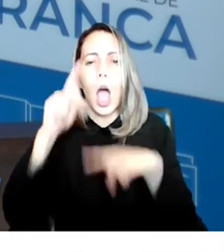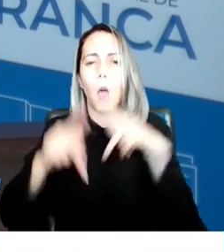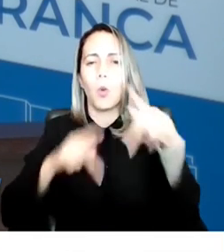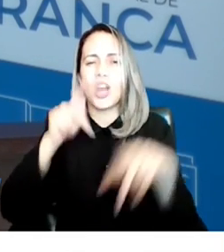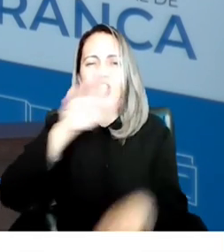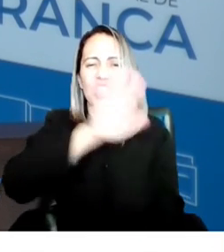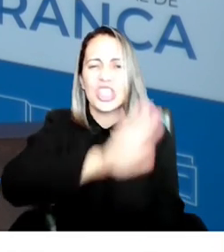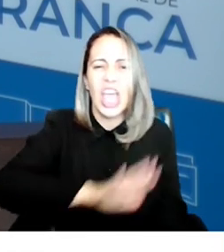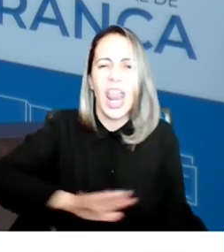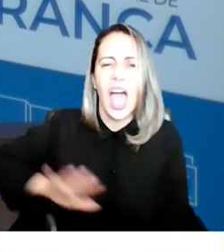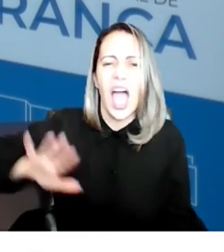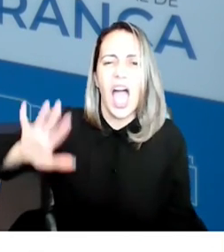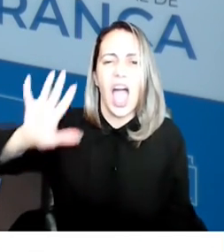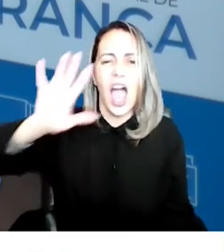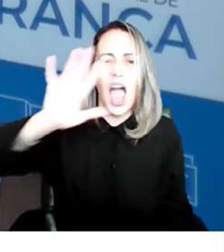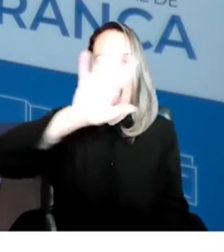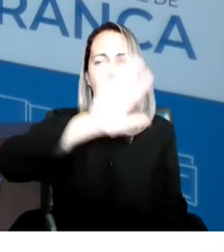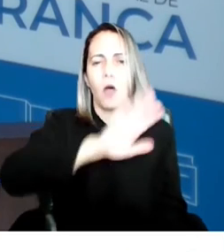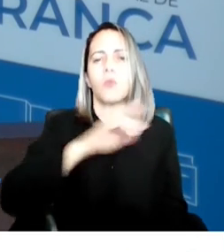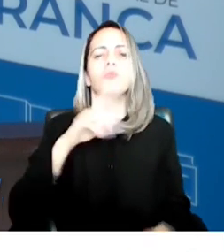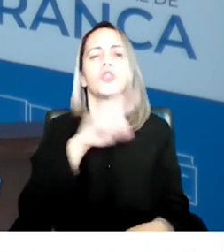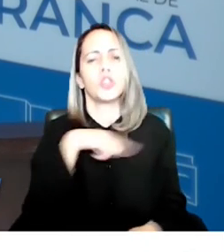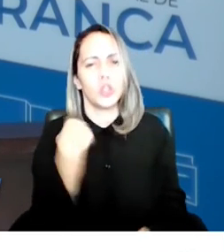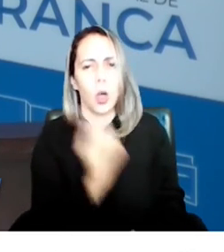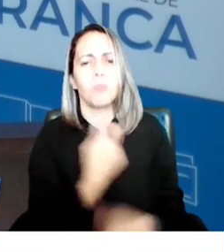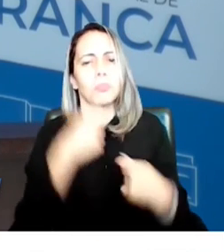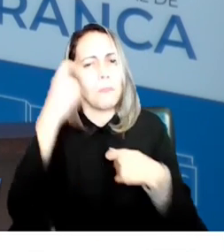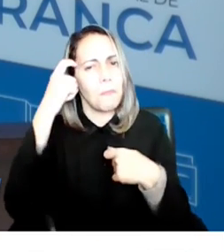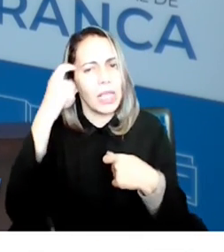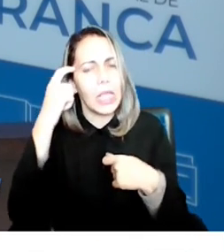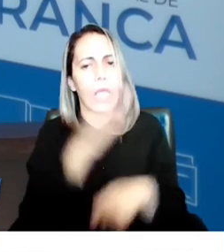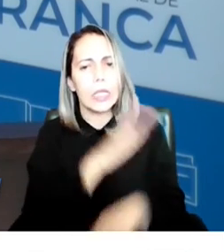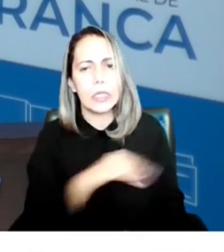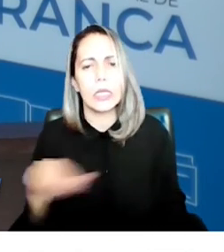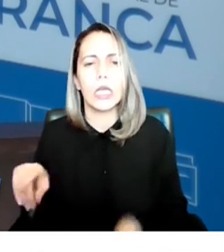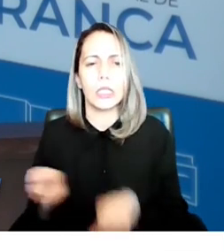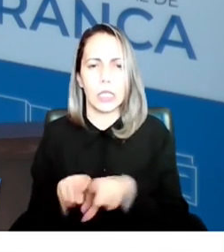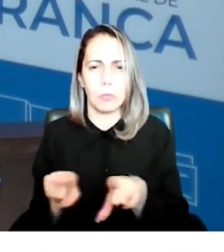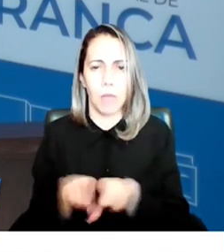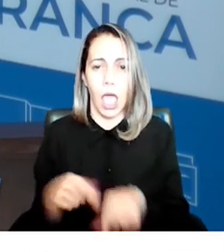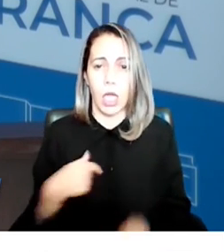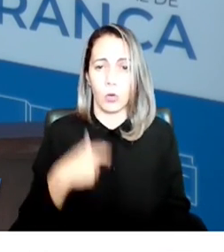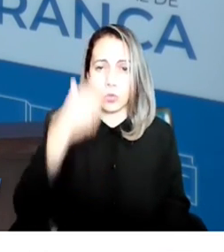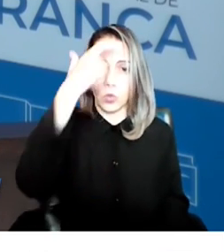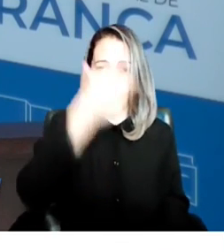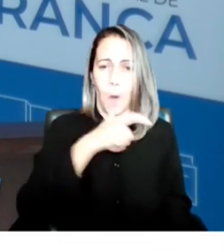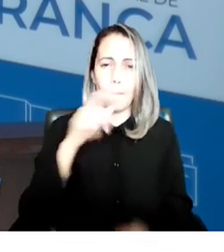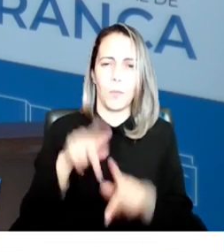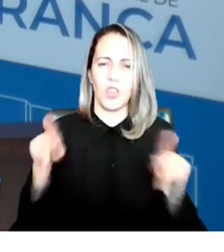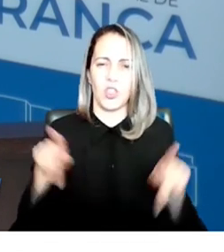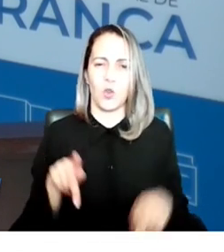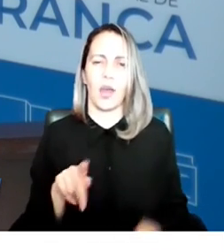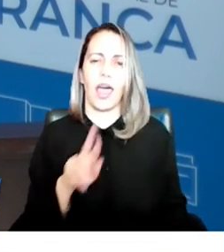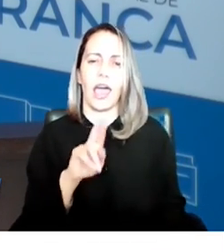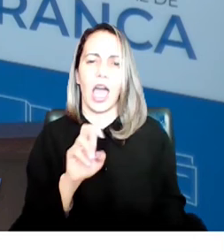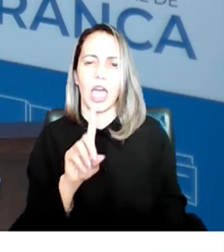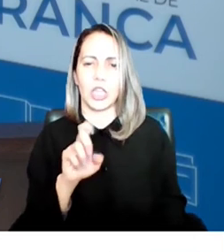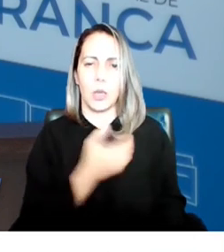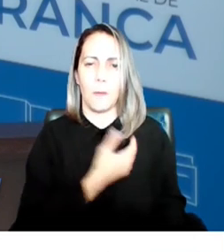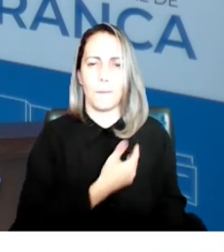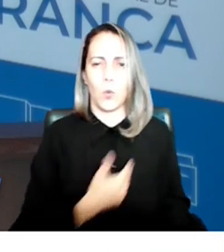das nossas crianças também. Eu sou professora na rede pública E a gente não consegue, muitas